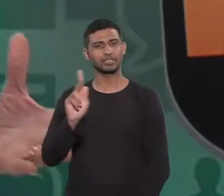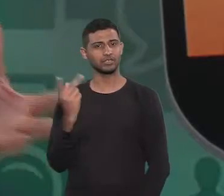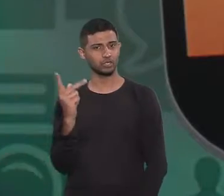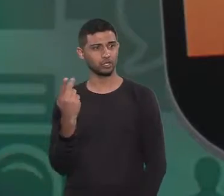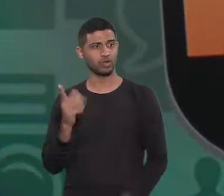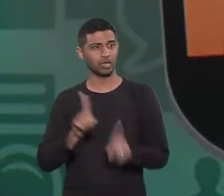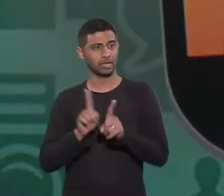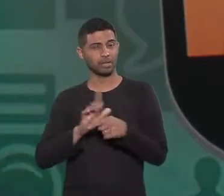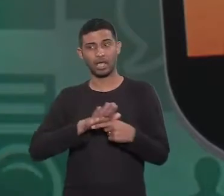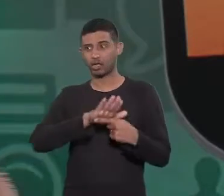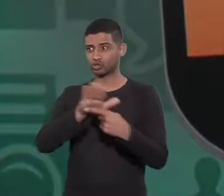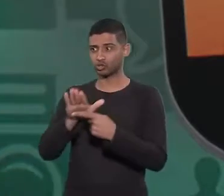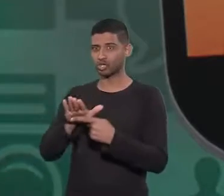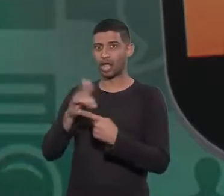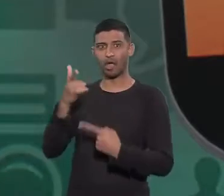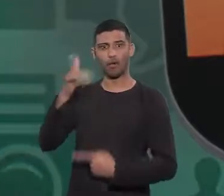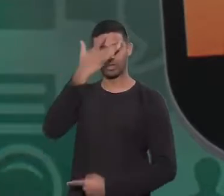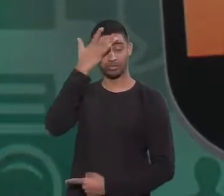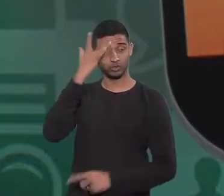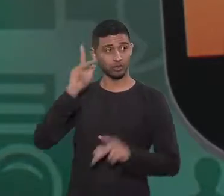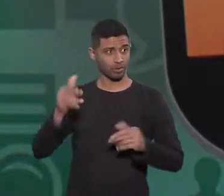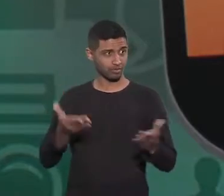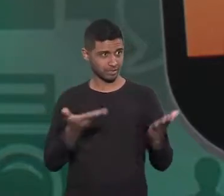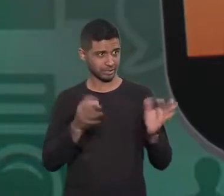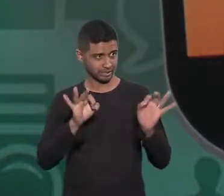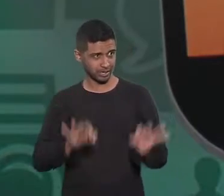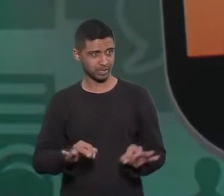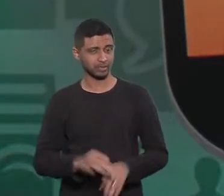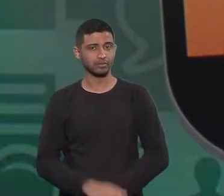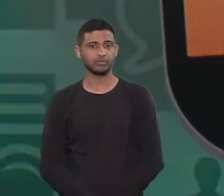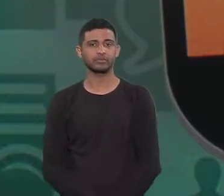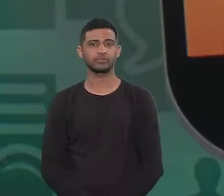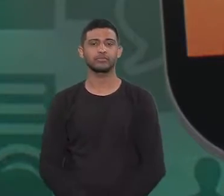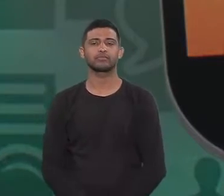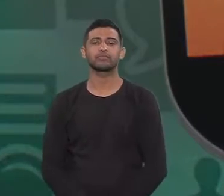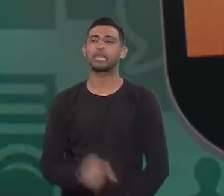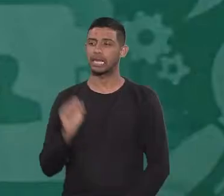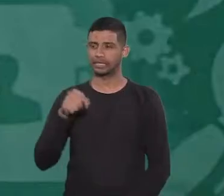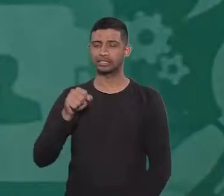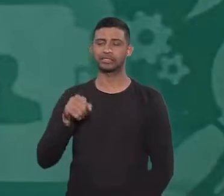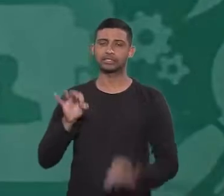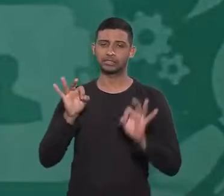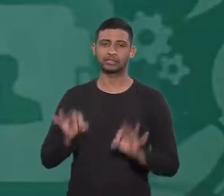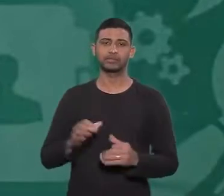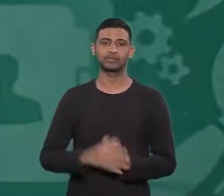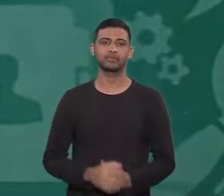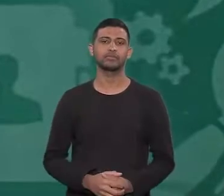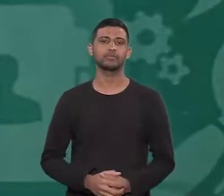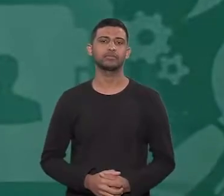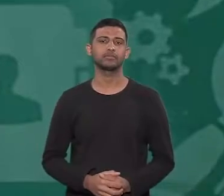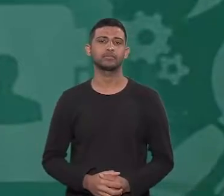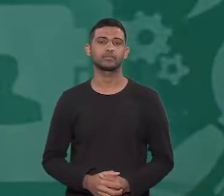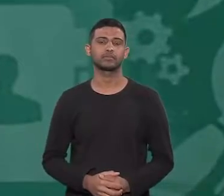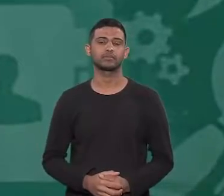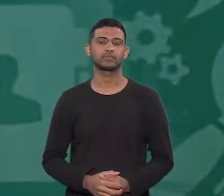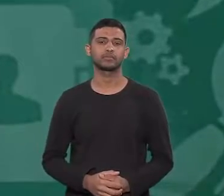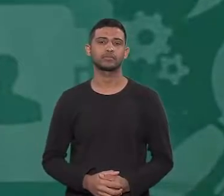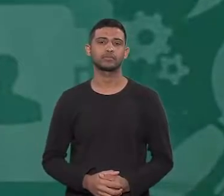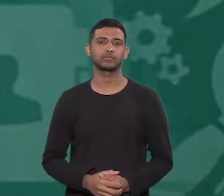de história e ajudar outras pessoas como você, né? Sim, justamente. Como